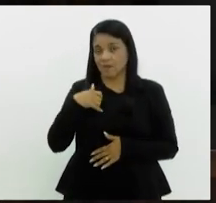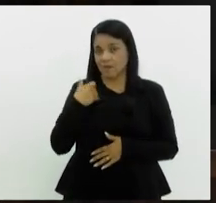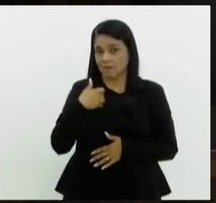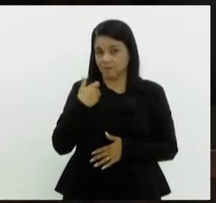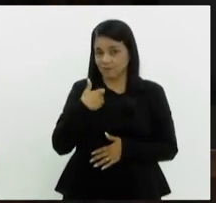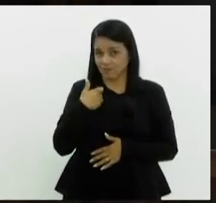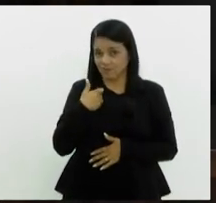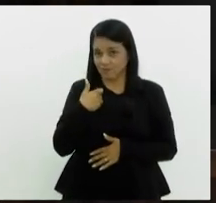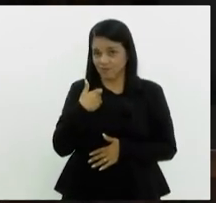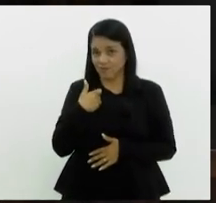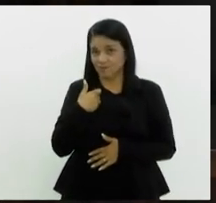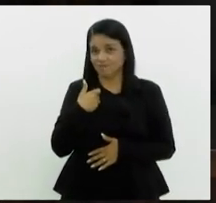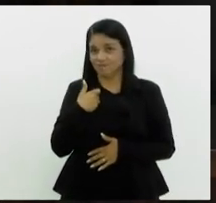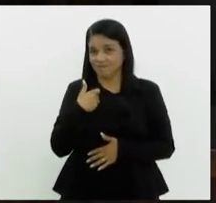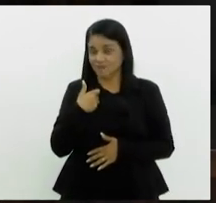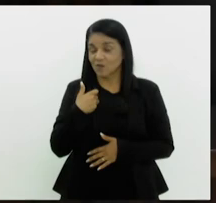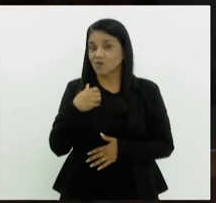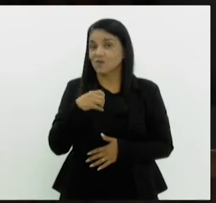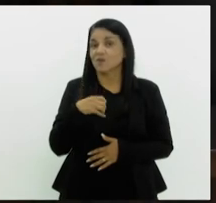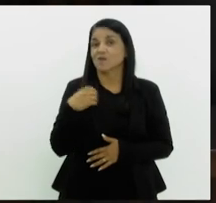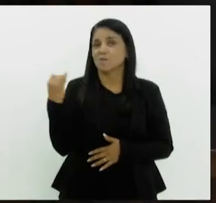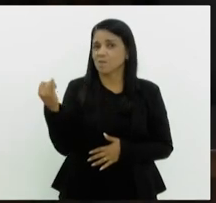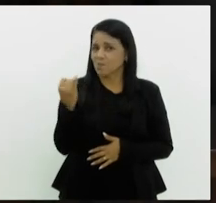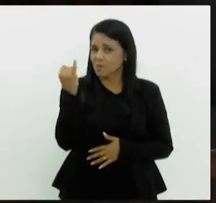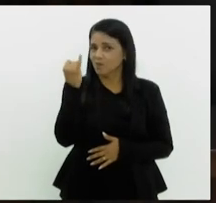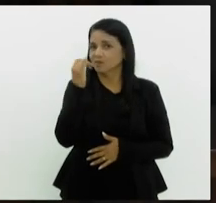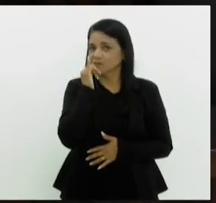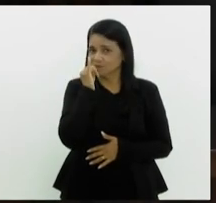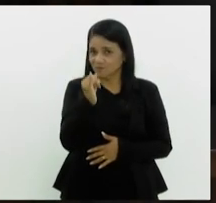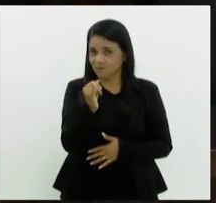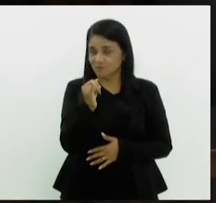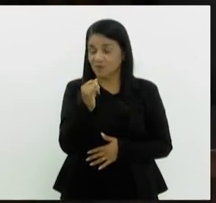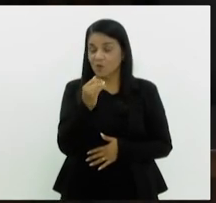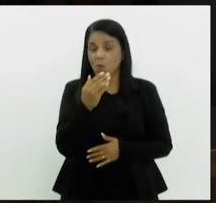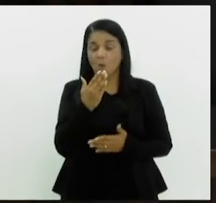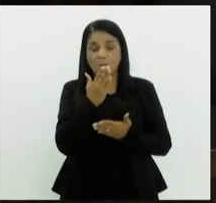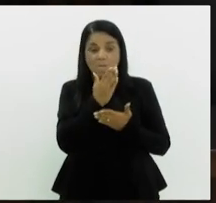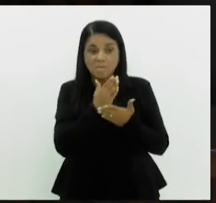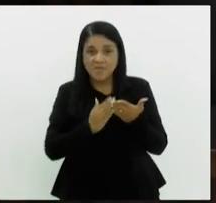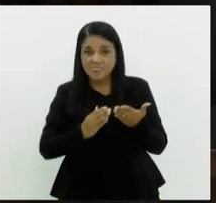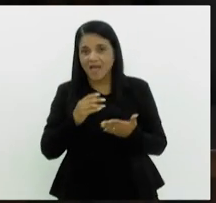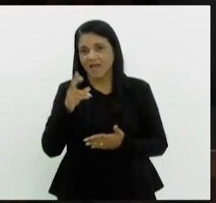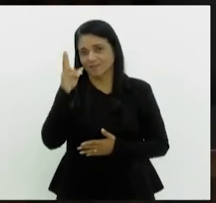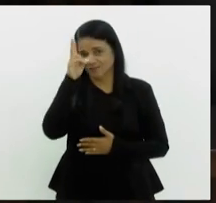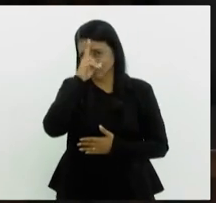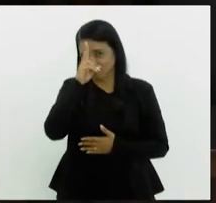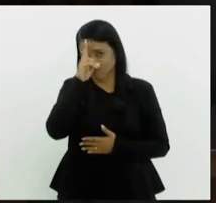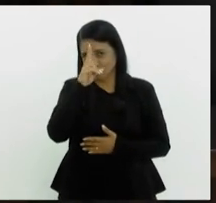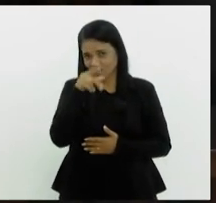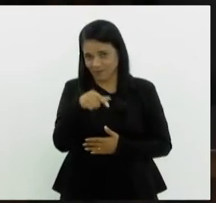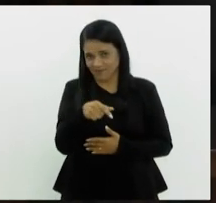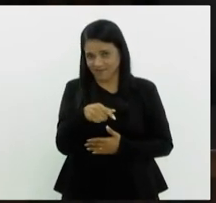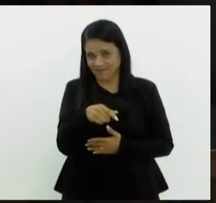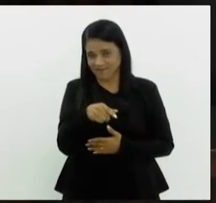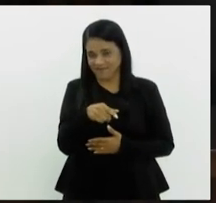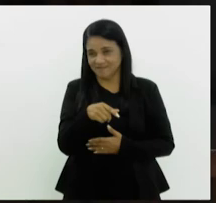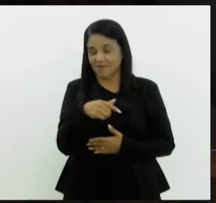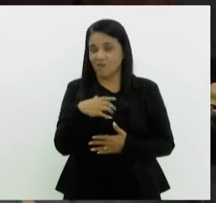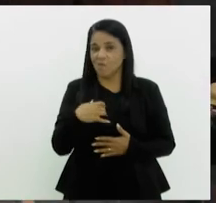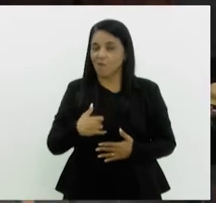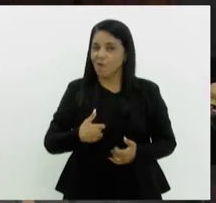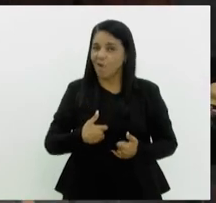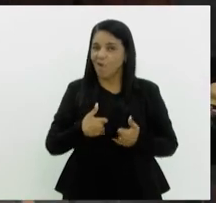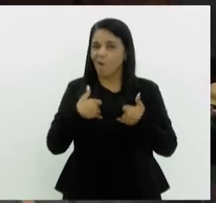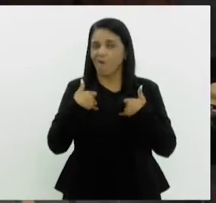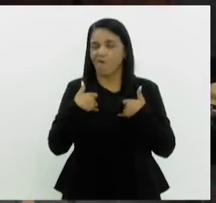80 anos, é importante dizer, eu tenho metade da sua história, querida Helena, e é uma honra estar aqui